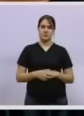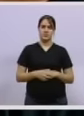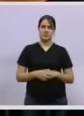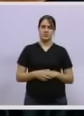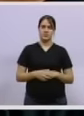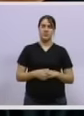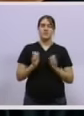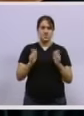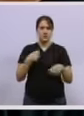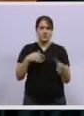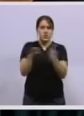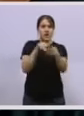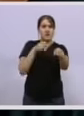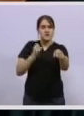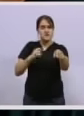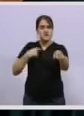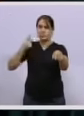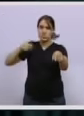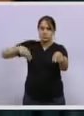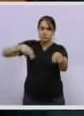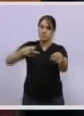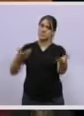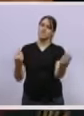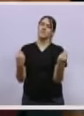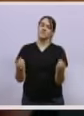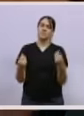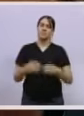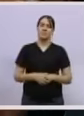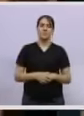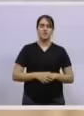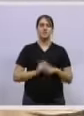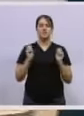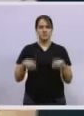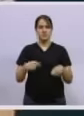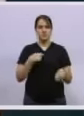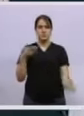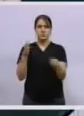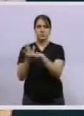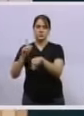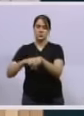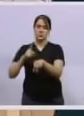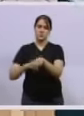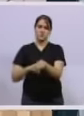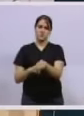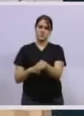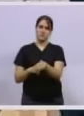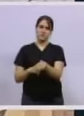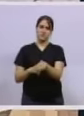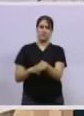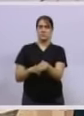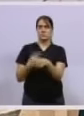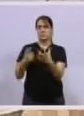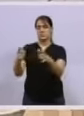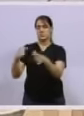da viagem? Não tenho. Eu tenho como chegar àquele momento maravilhoso que foi para mim essa semana em tantos